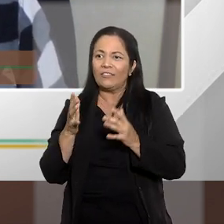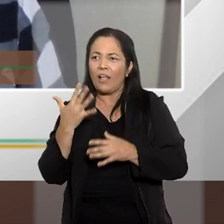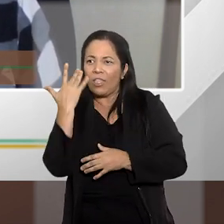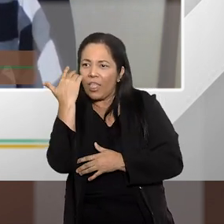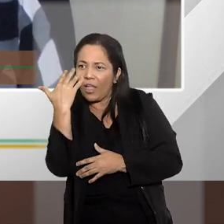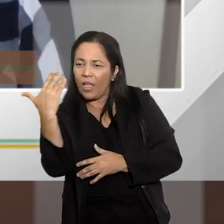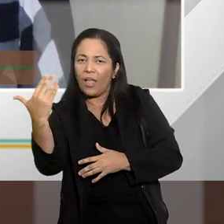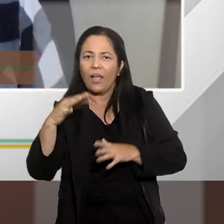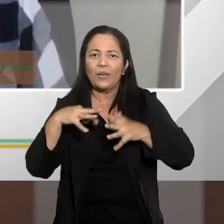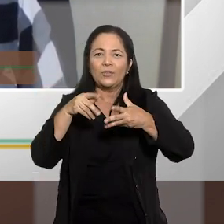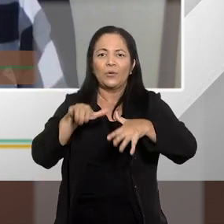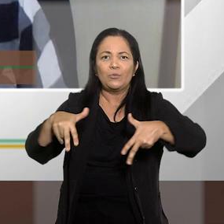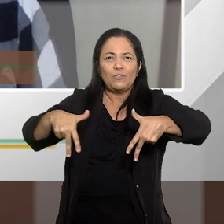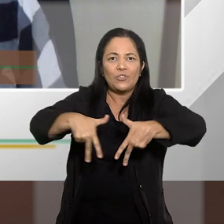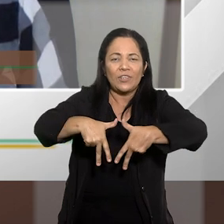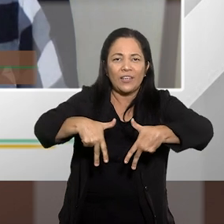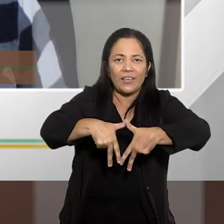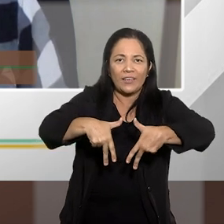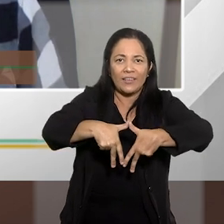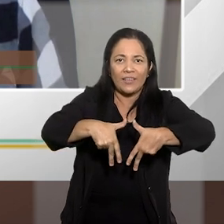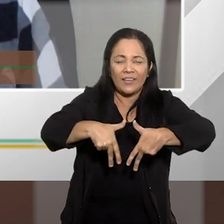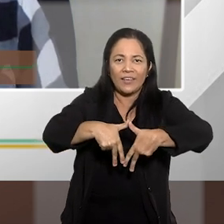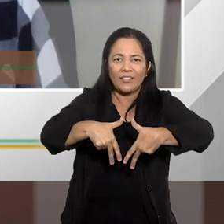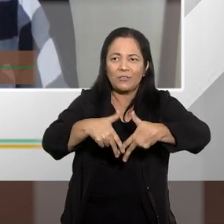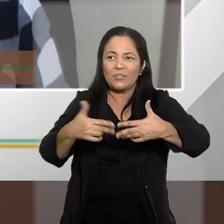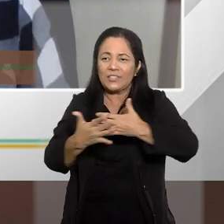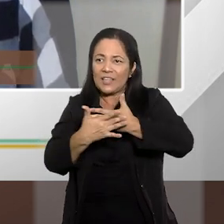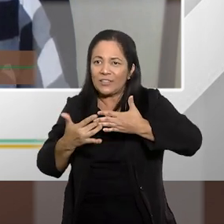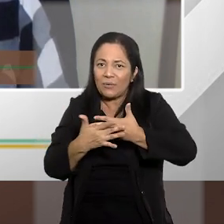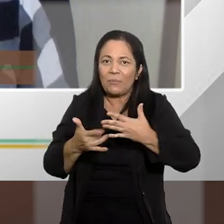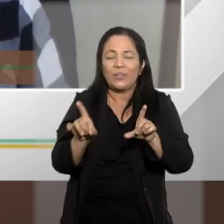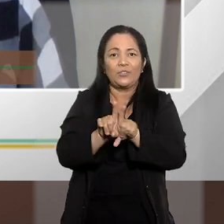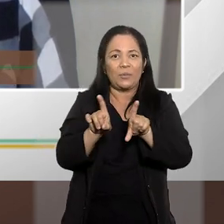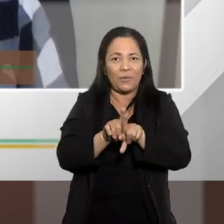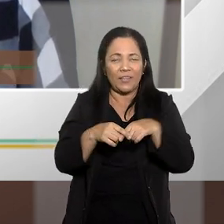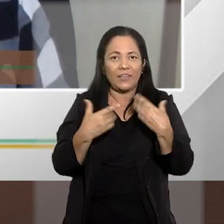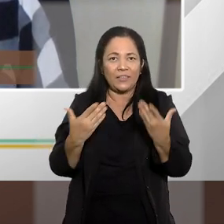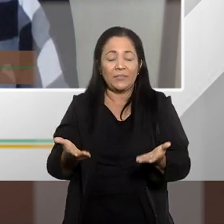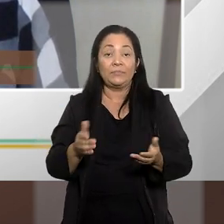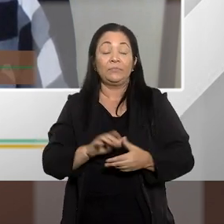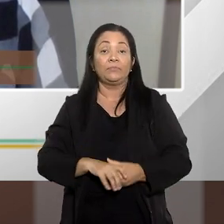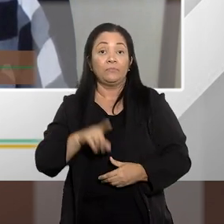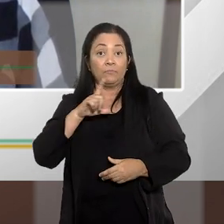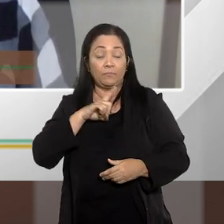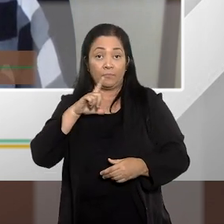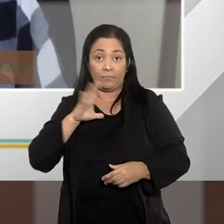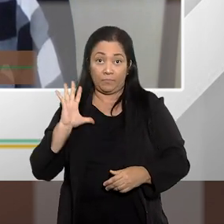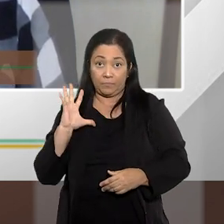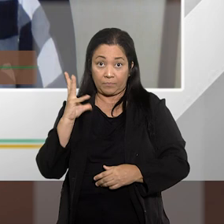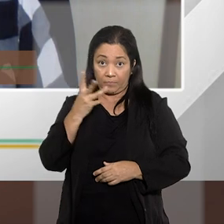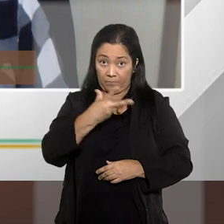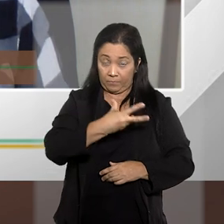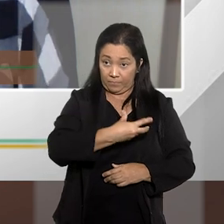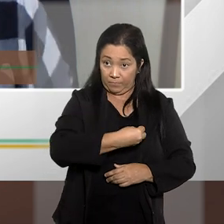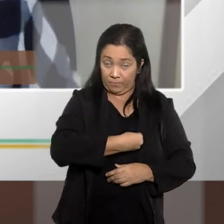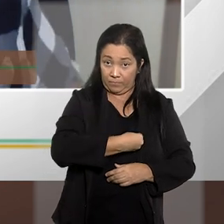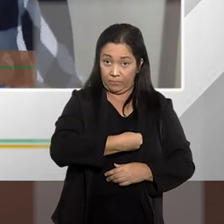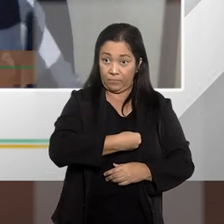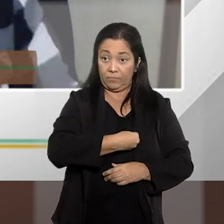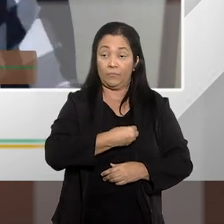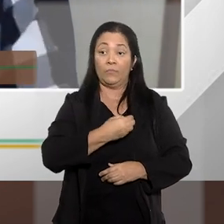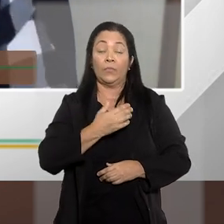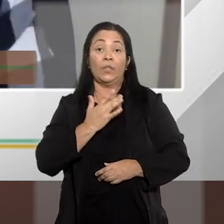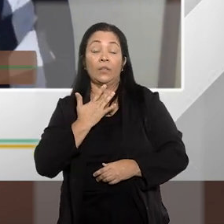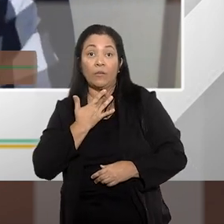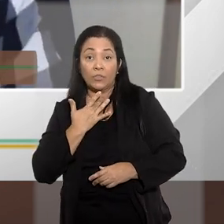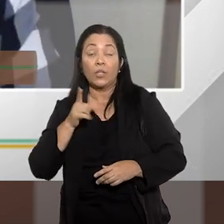quanto feminino, afetivamente, sexualmente. Você tem as pessoas trans e travestis. Então, acho que é importante,